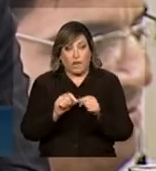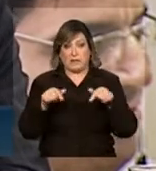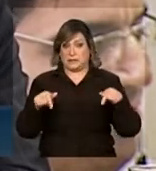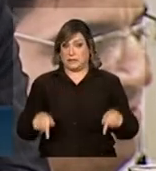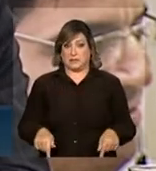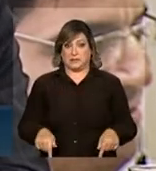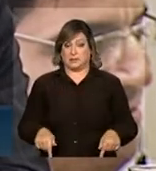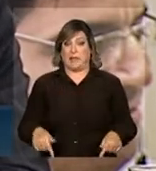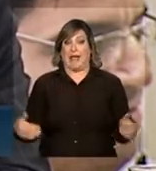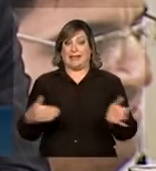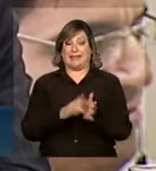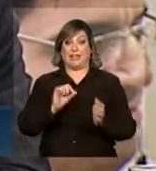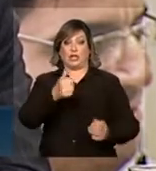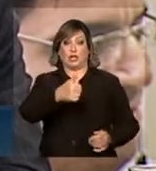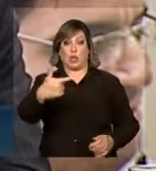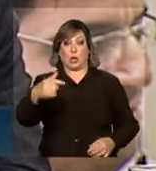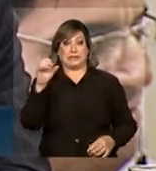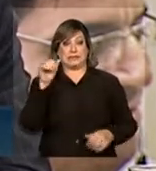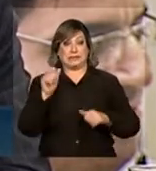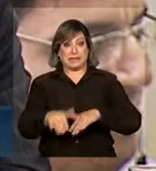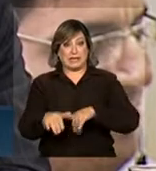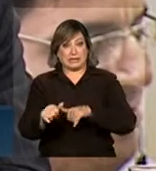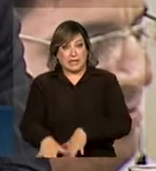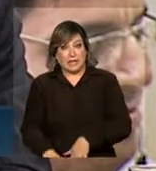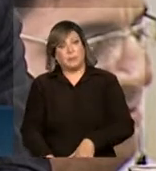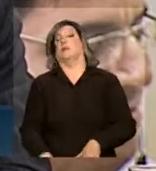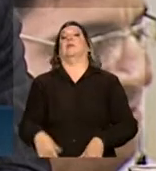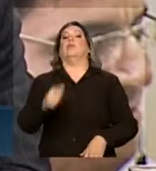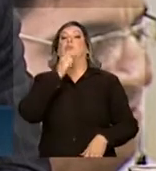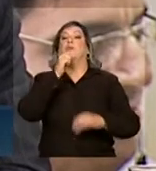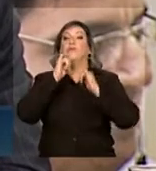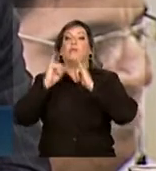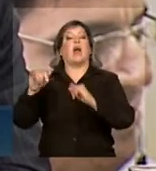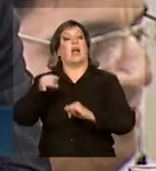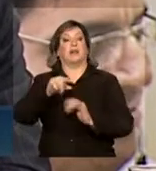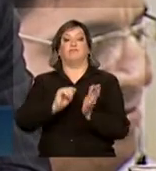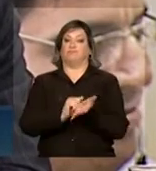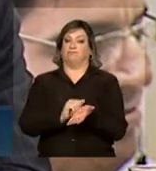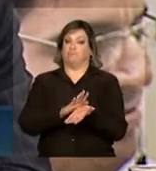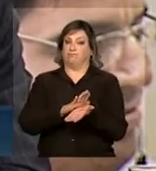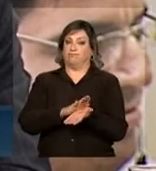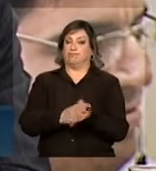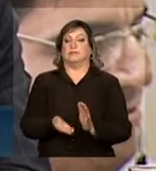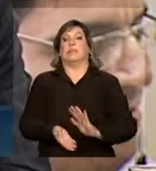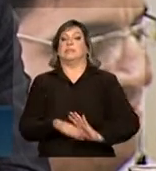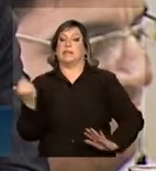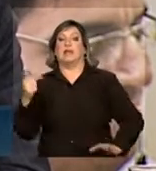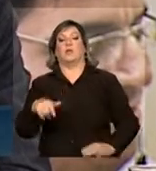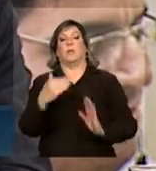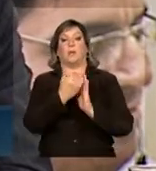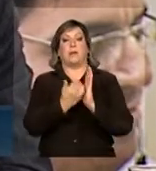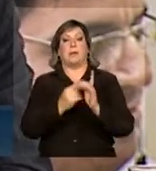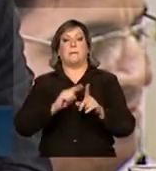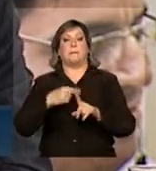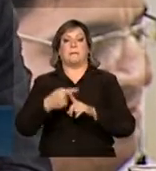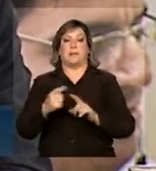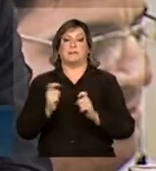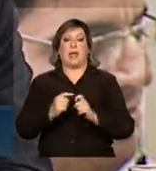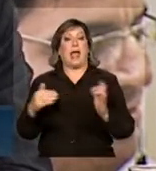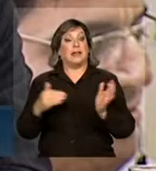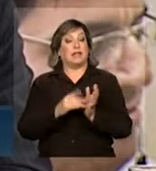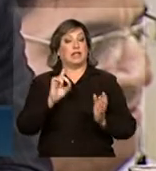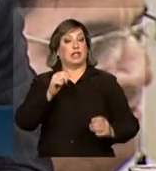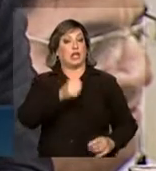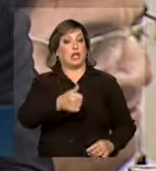homologado pela Secretaria Municipal de Saúde informado do Ministério da Saúde ele está excluído do programa Mais Médicos então eles têm até o dia